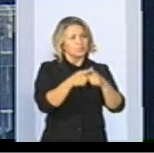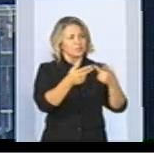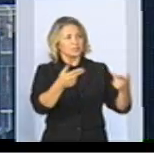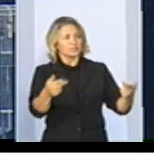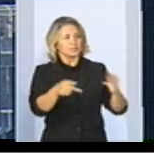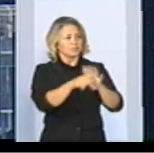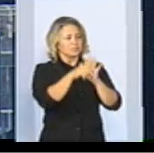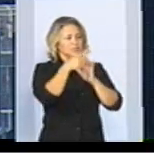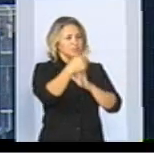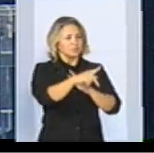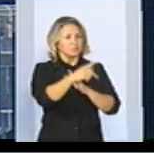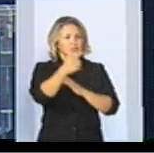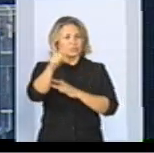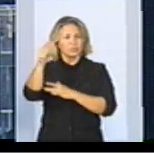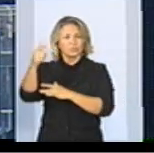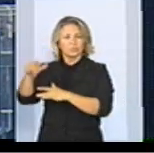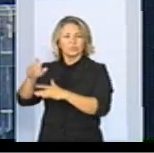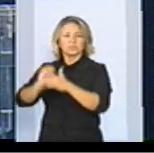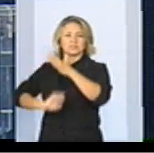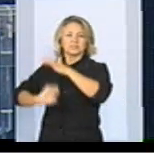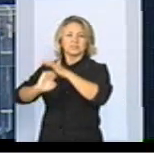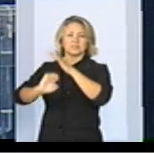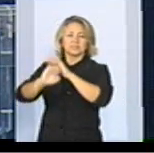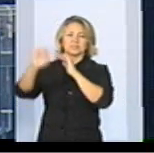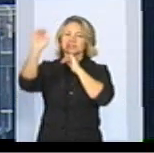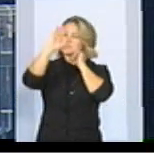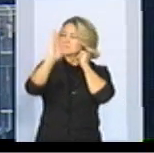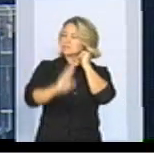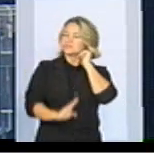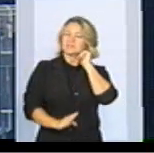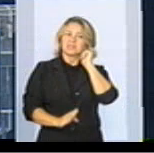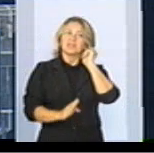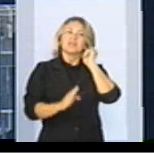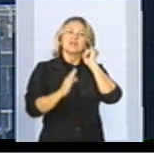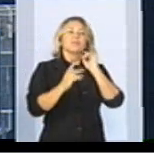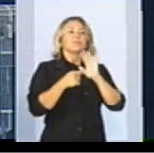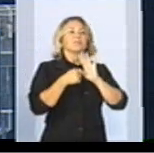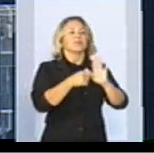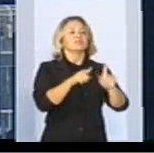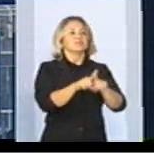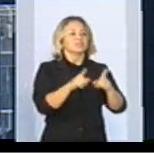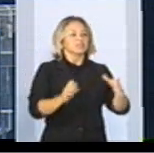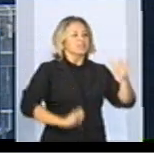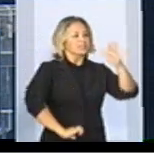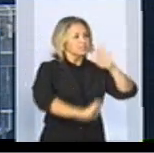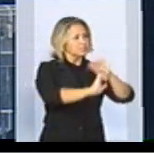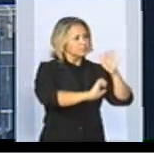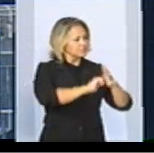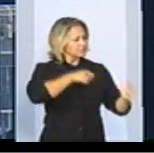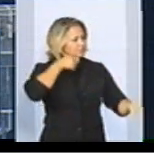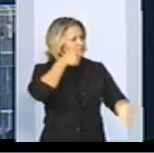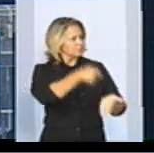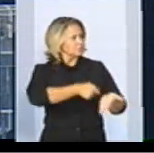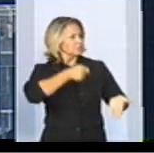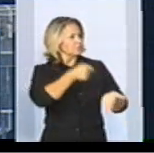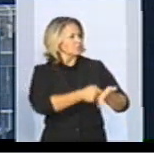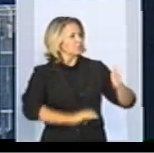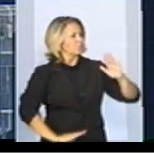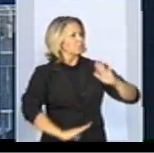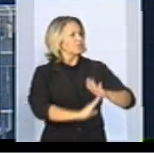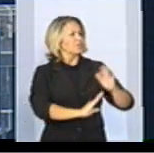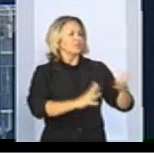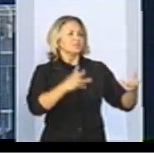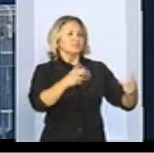entre as gigantes internacionais e as empresas nacionais, nos leva a entender que as empresas programadoras estão impondo barreiras aos novos canais em